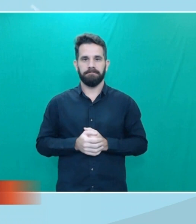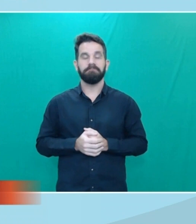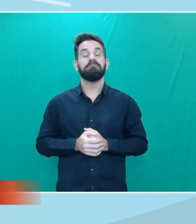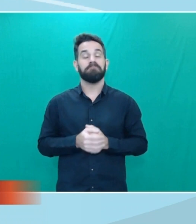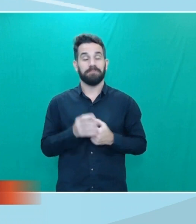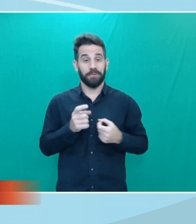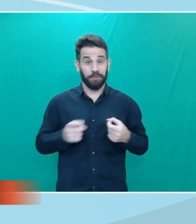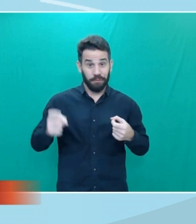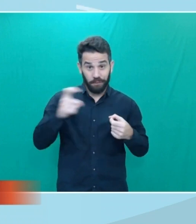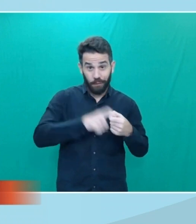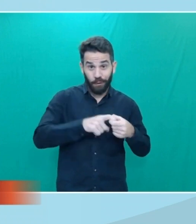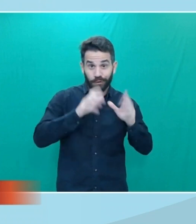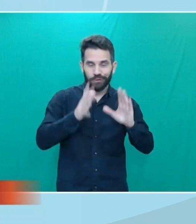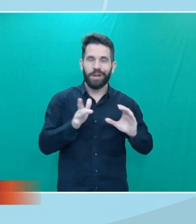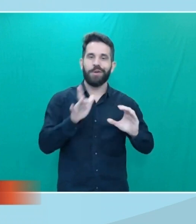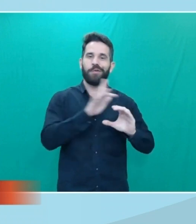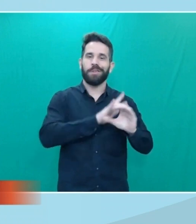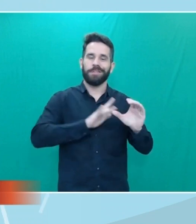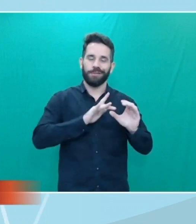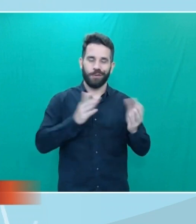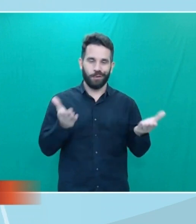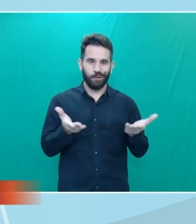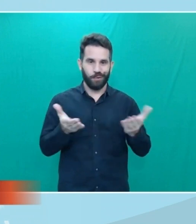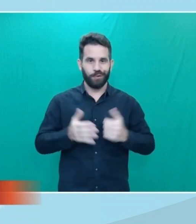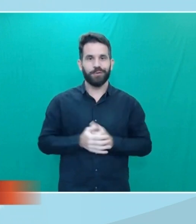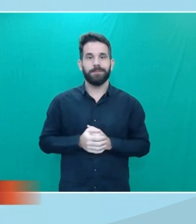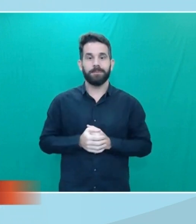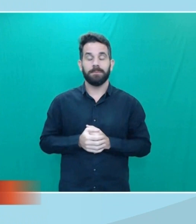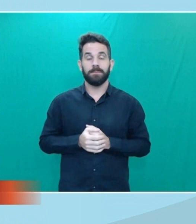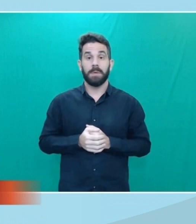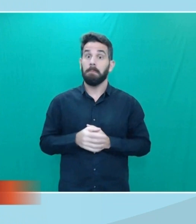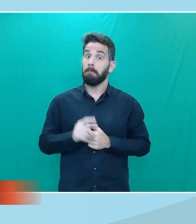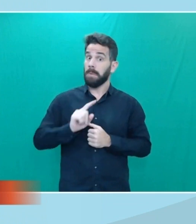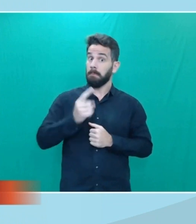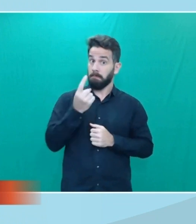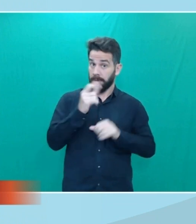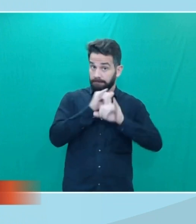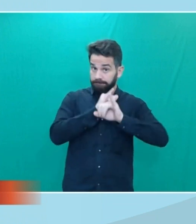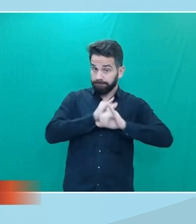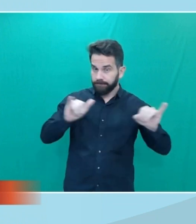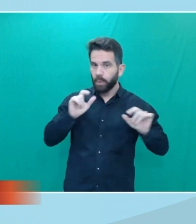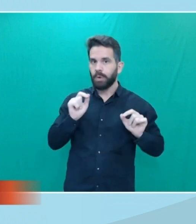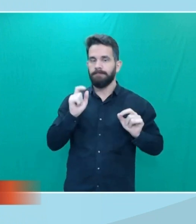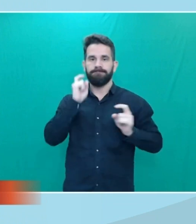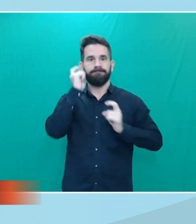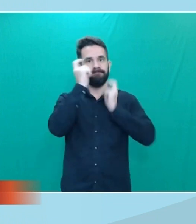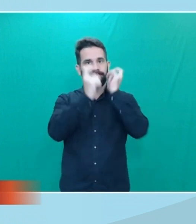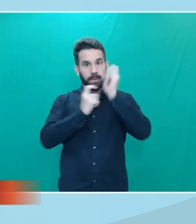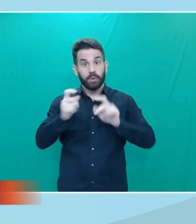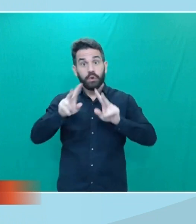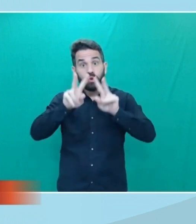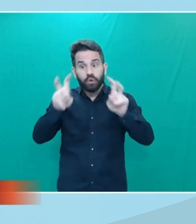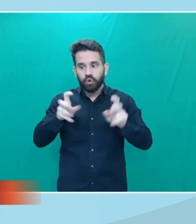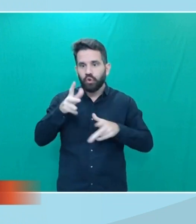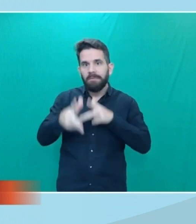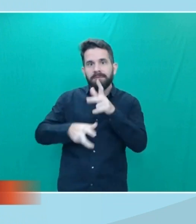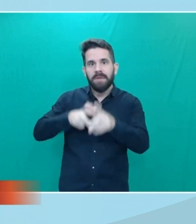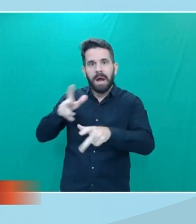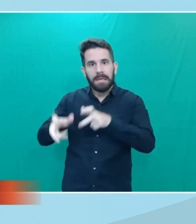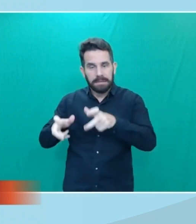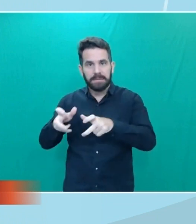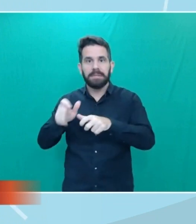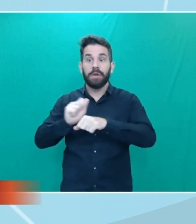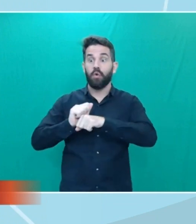Estamos de volta com Conexões de hoje. Para começar, uma notícia muito preocupante em relação à vacinação contra a Covid-19